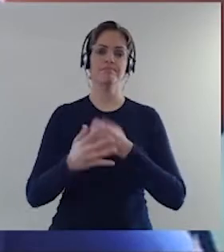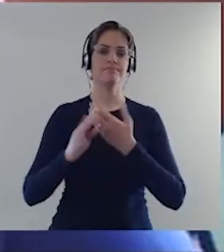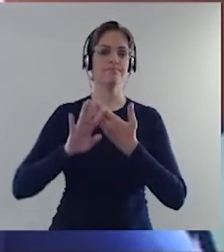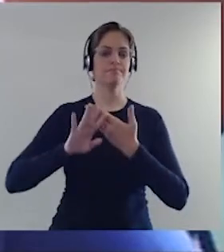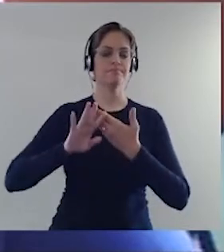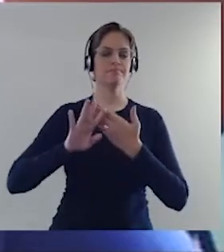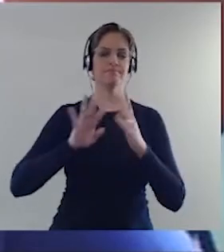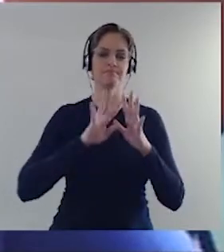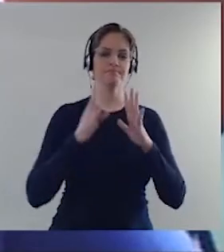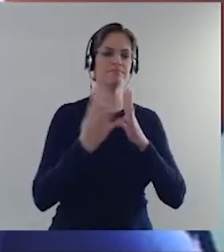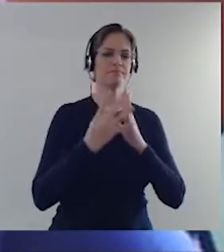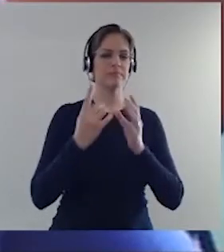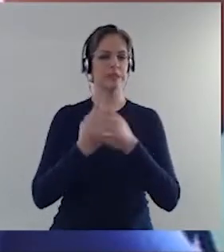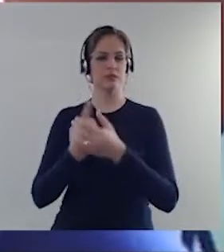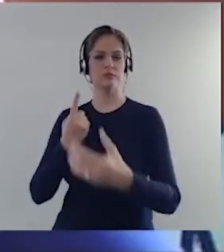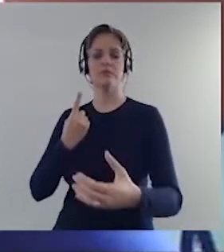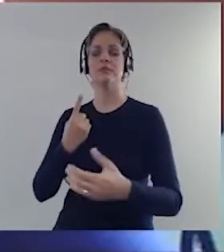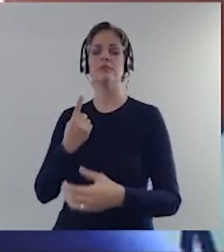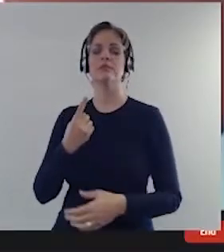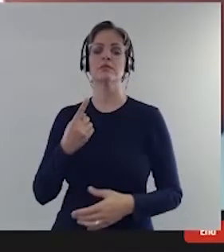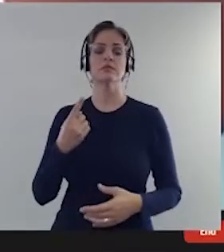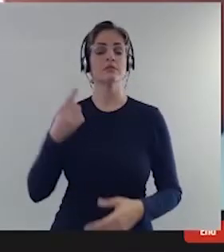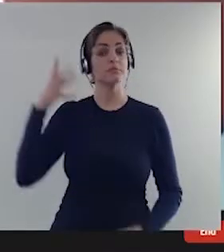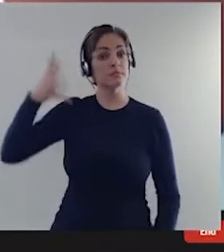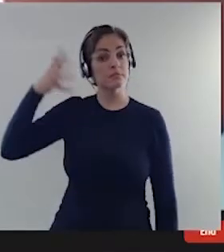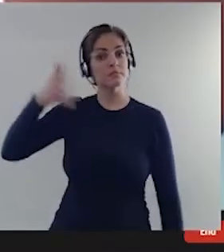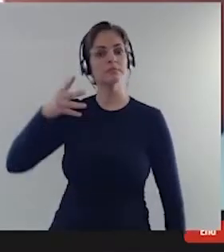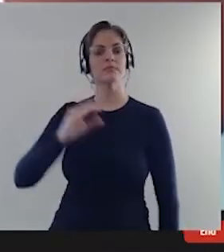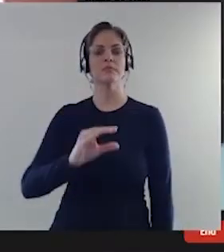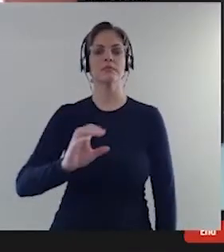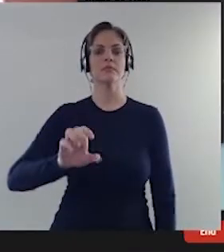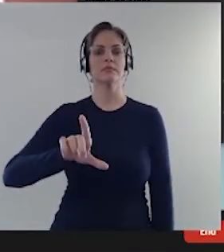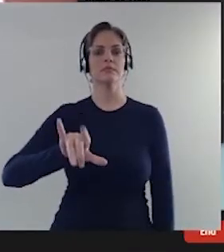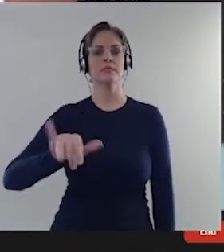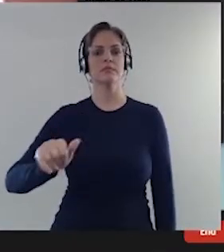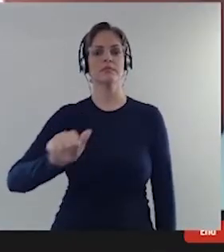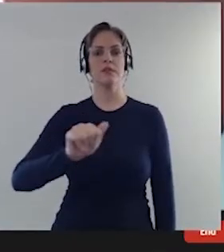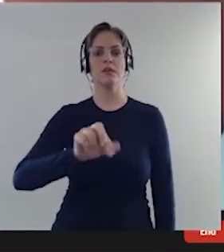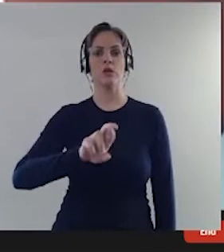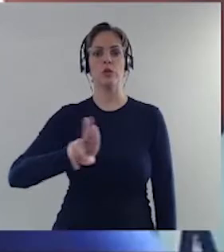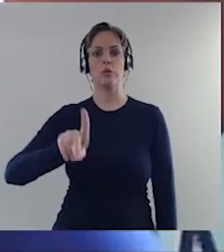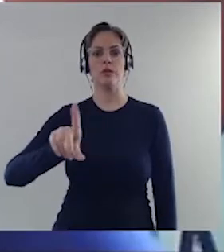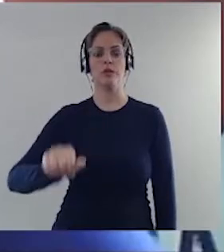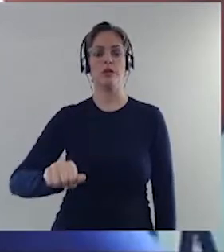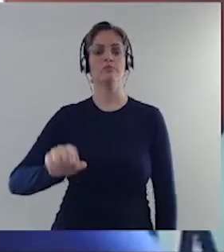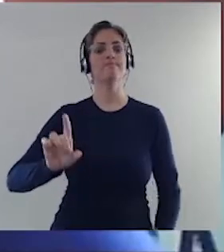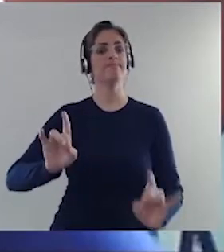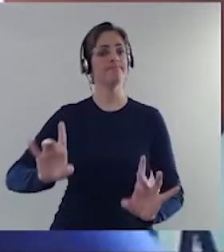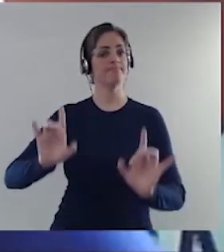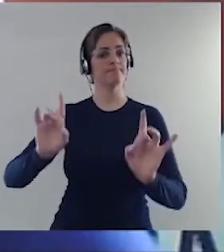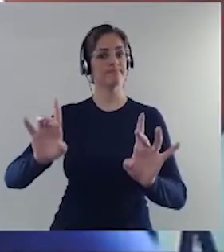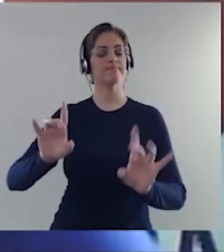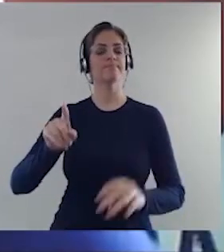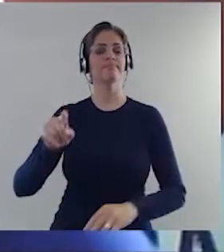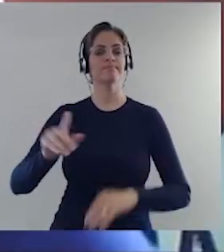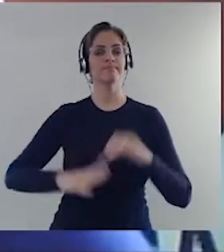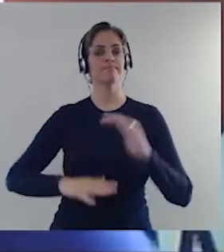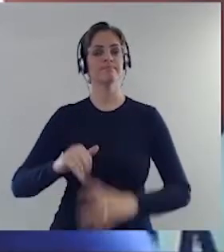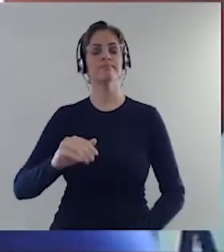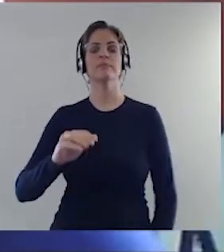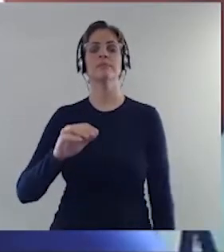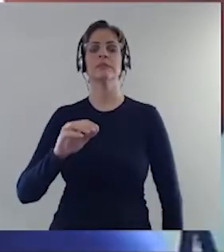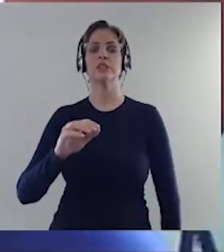a honra de receber os palestrantes, doutora Célia Arruda de Castro, especialista em Direito